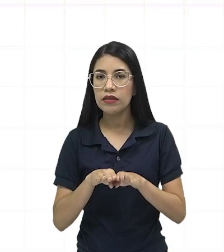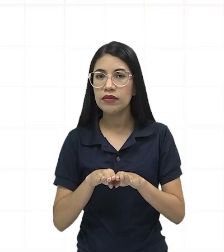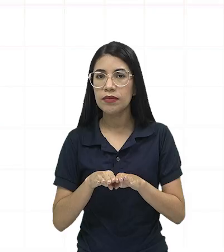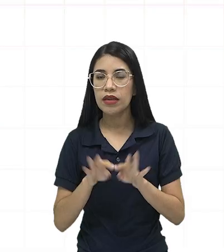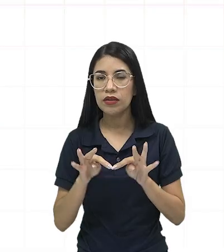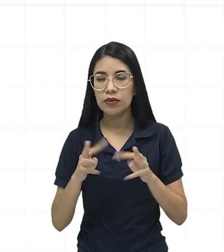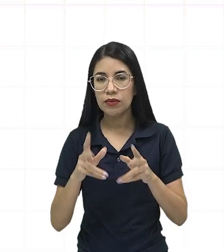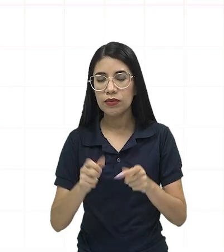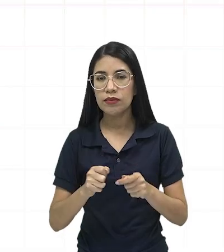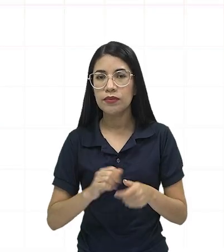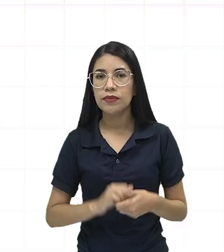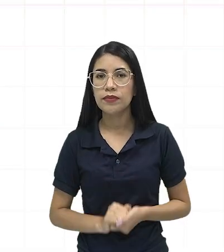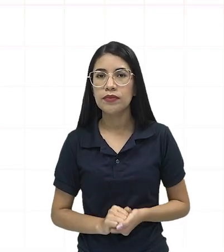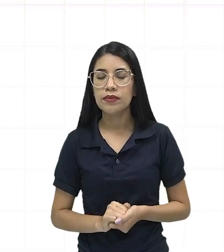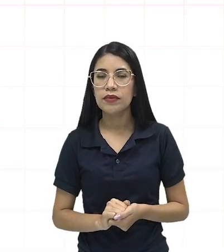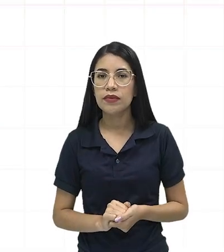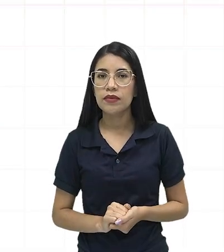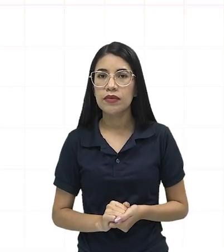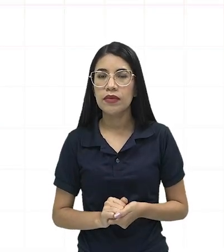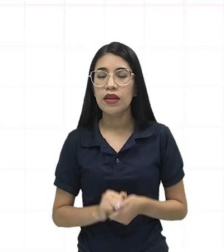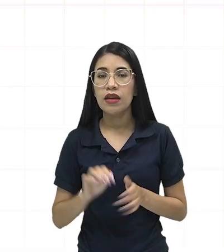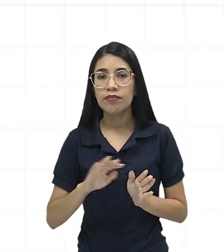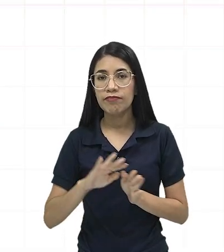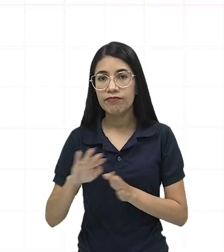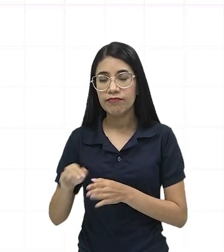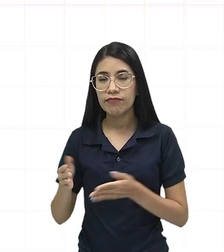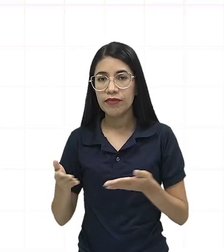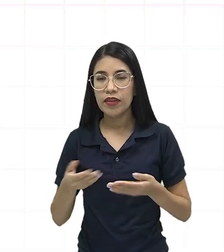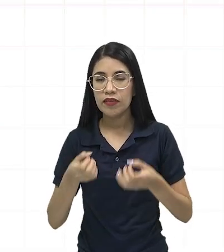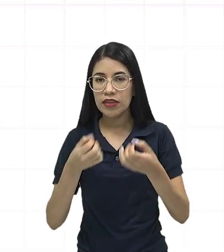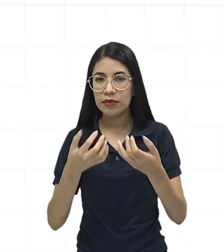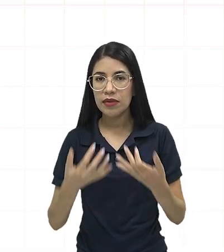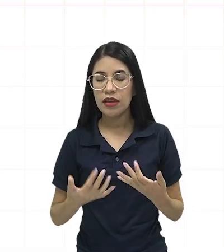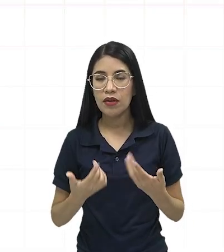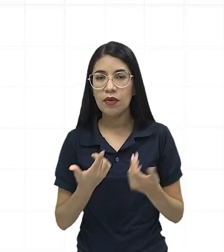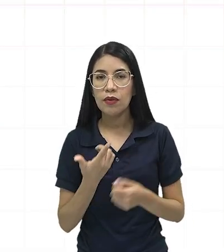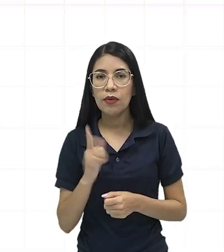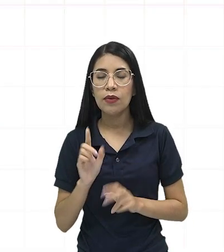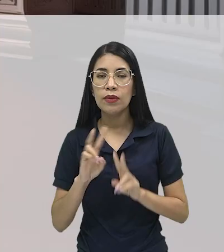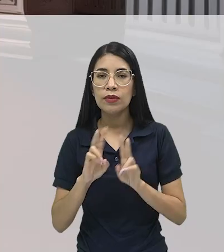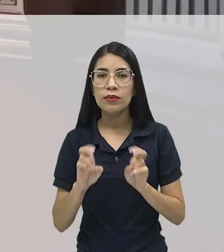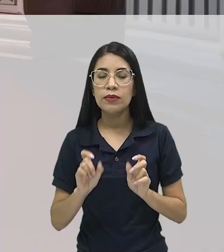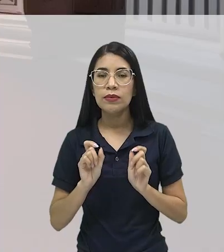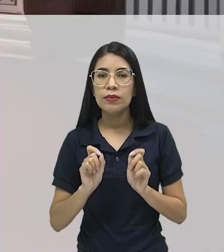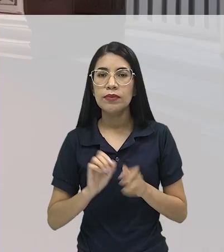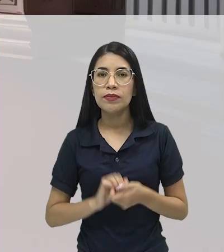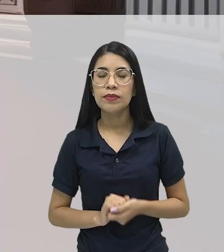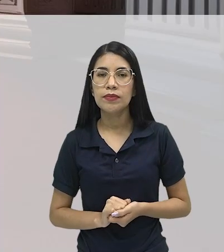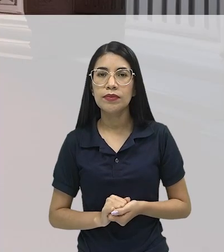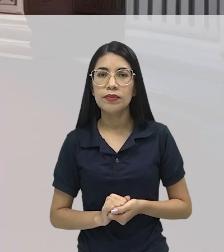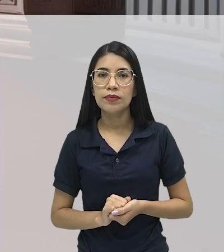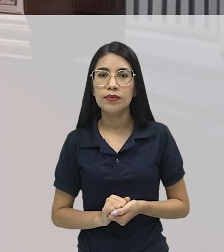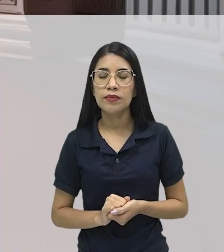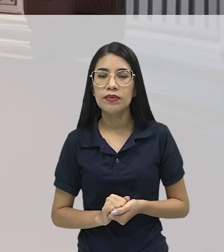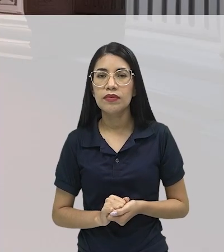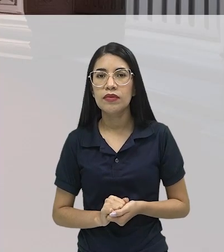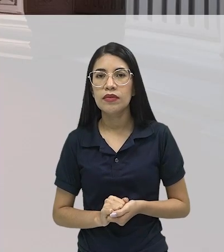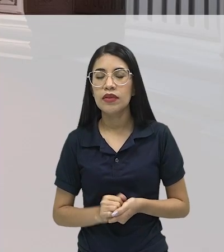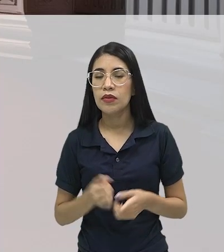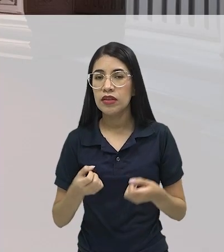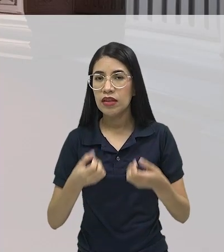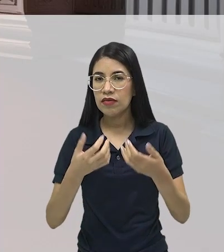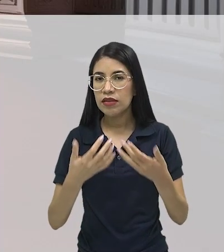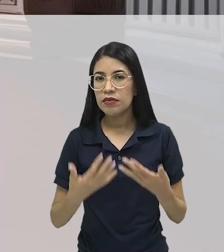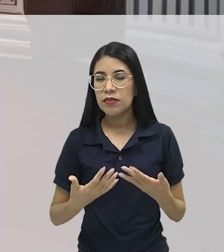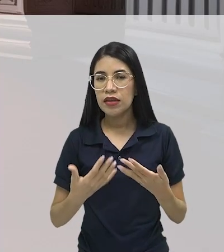bom? Agora vamos mudar de áreas, nós vamos falar de uma outra questão aqui, tá bom? Nós estamos